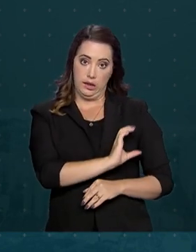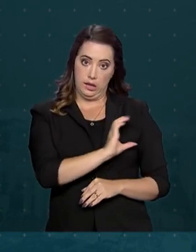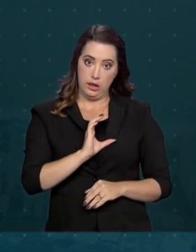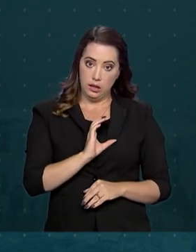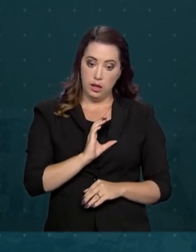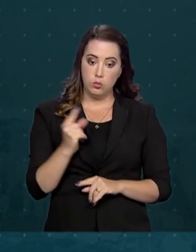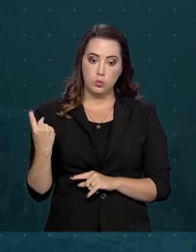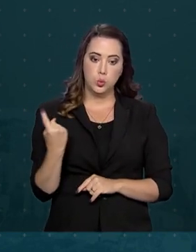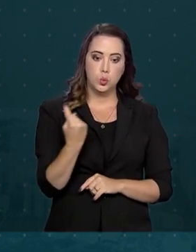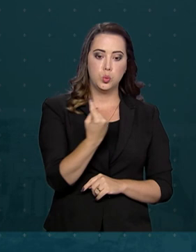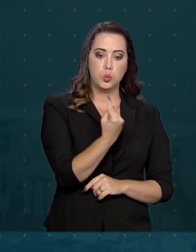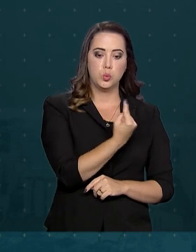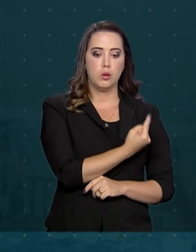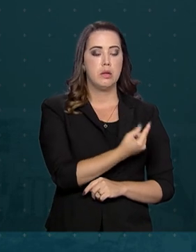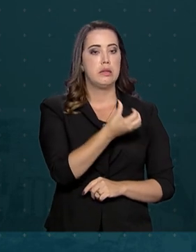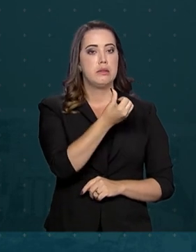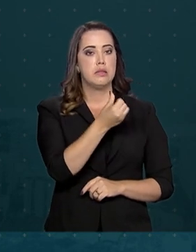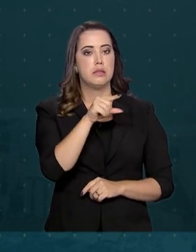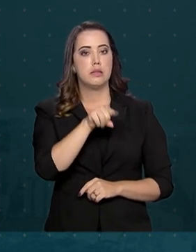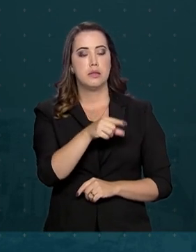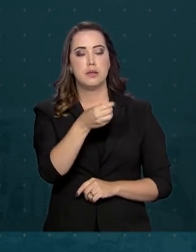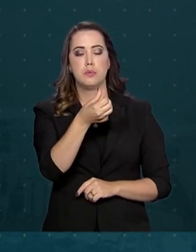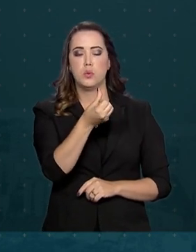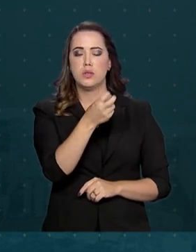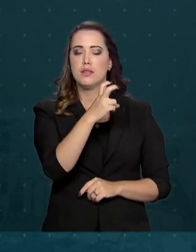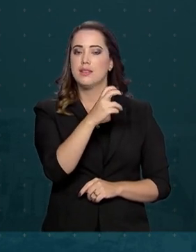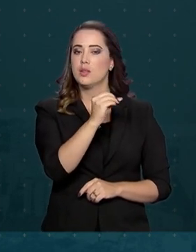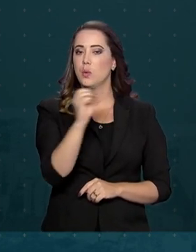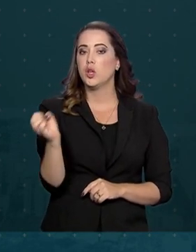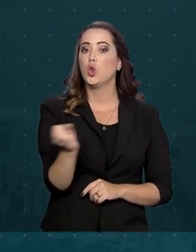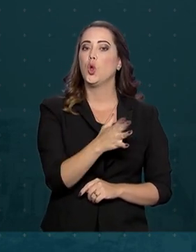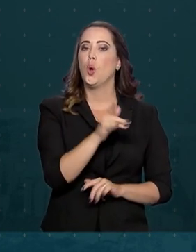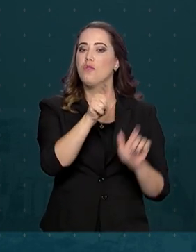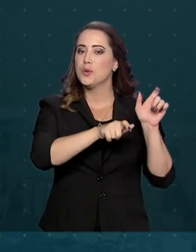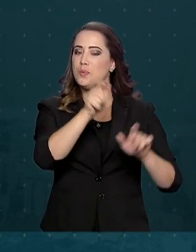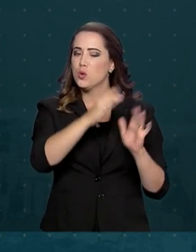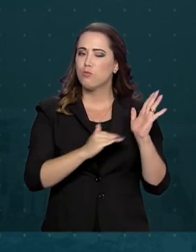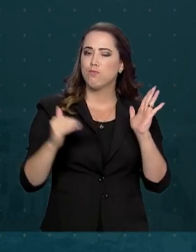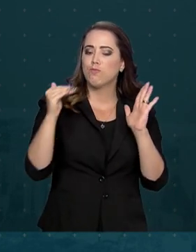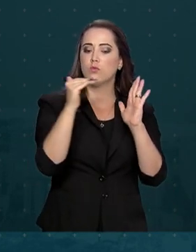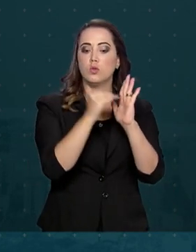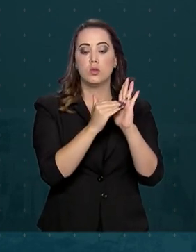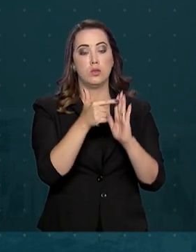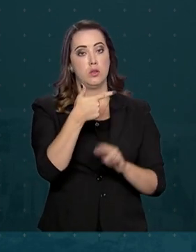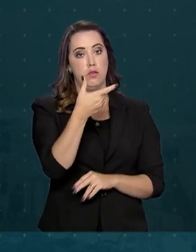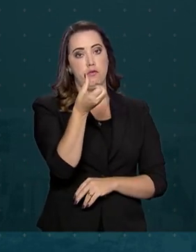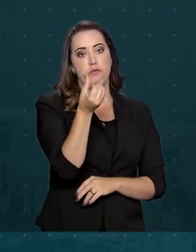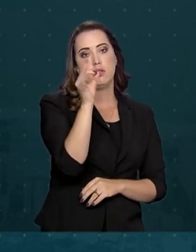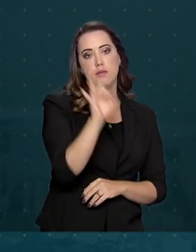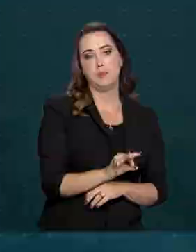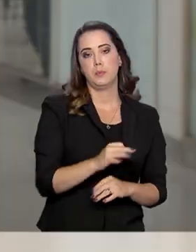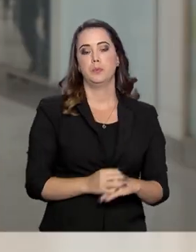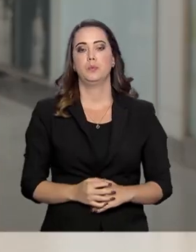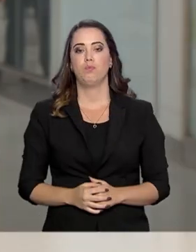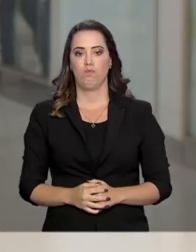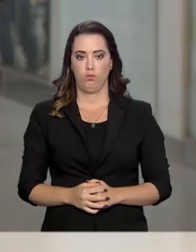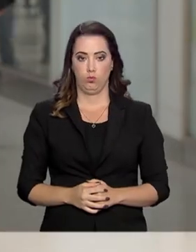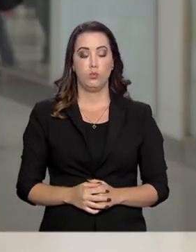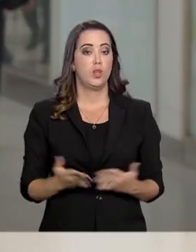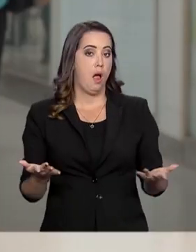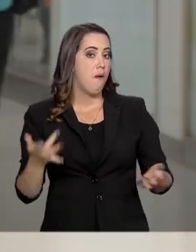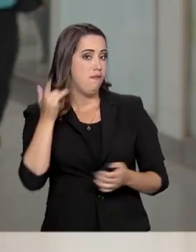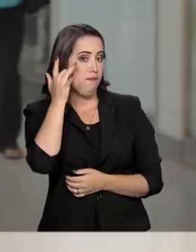enviou 6.650 novos turistas, representando um aumento de 26%. A